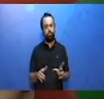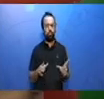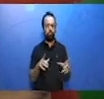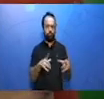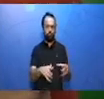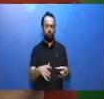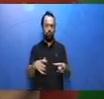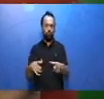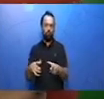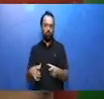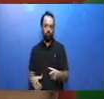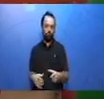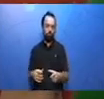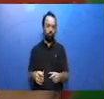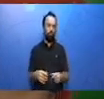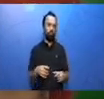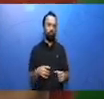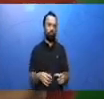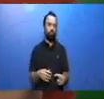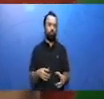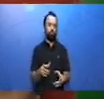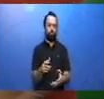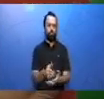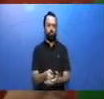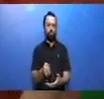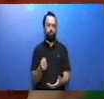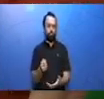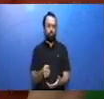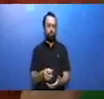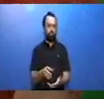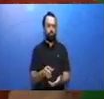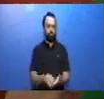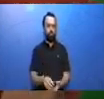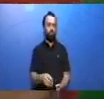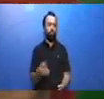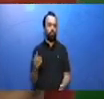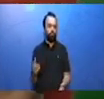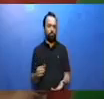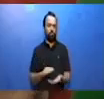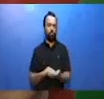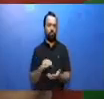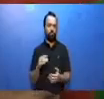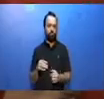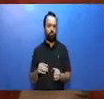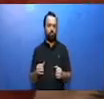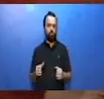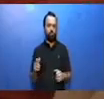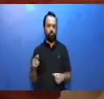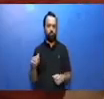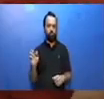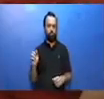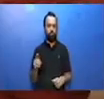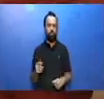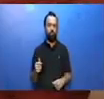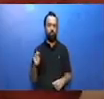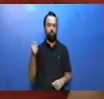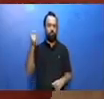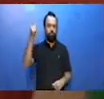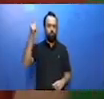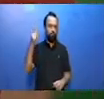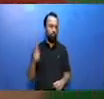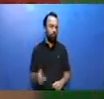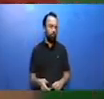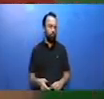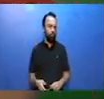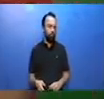você compra, você faz a sua construção. Geralmente, eles são mais caros, né? Então, esses bairros planejados, onde já